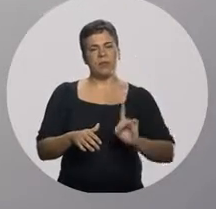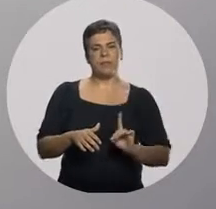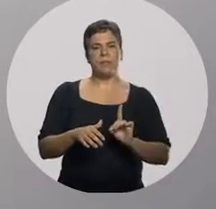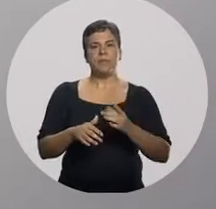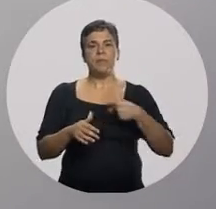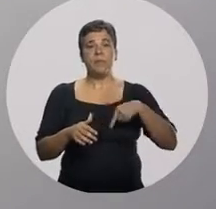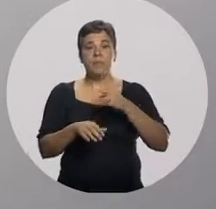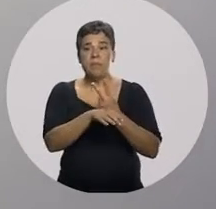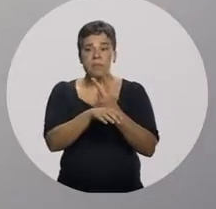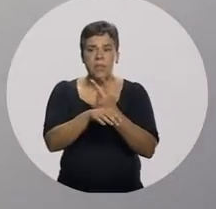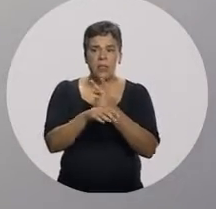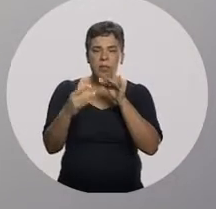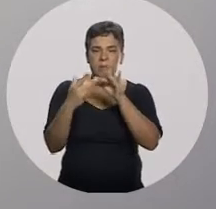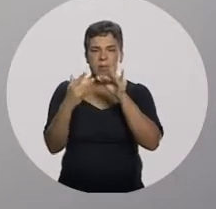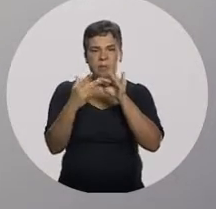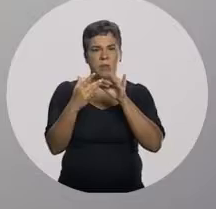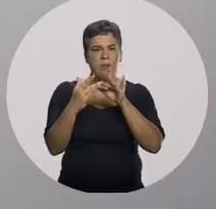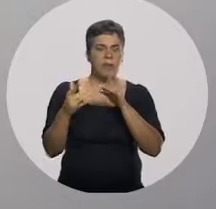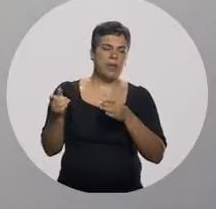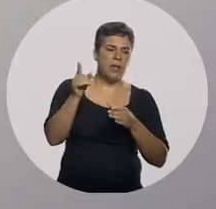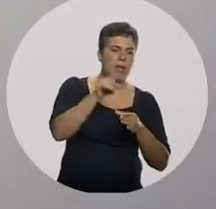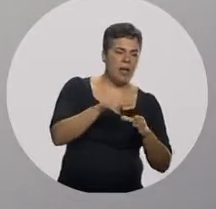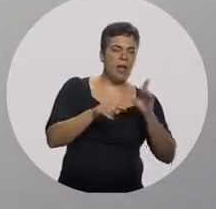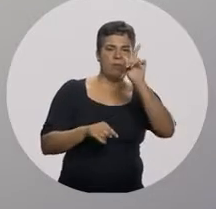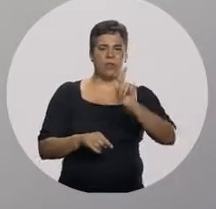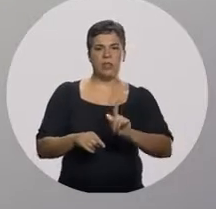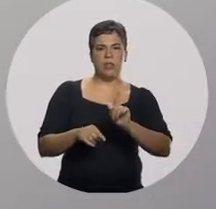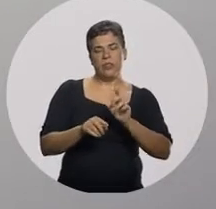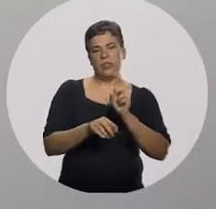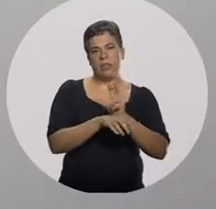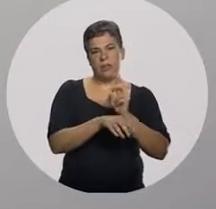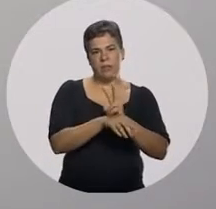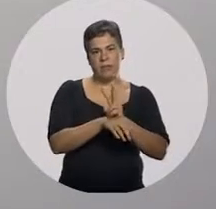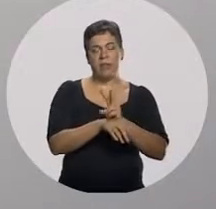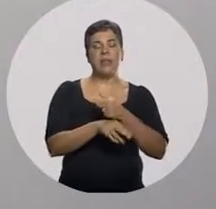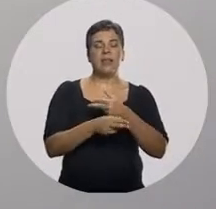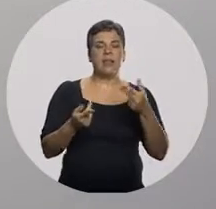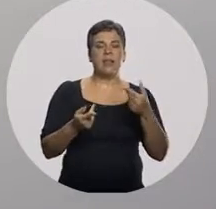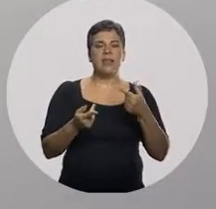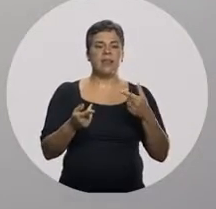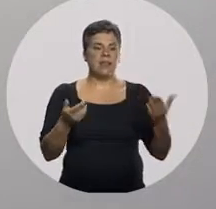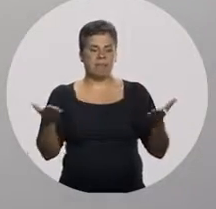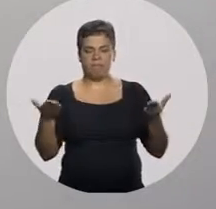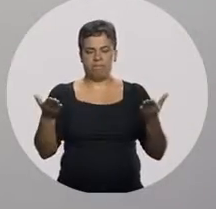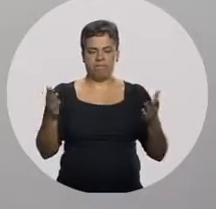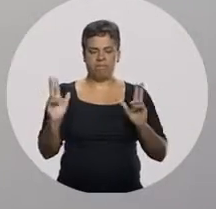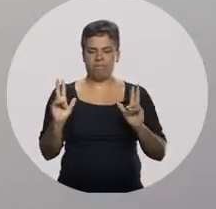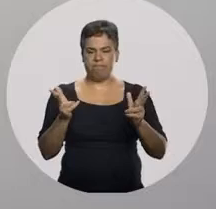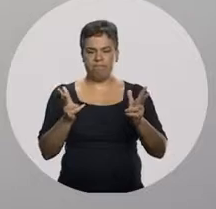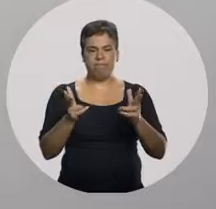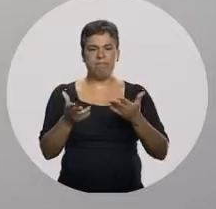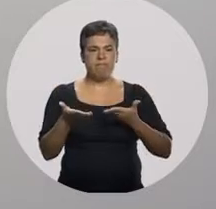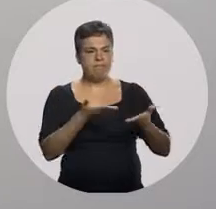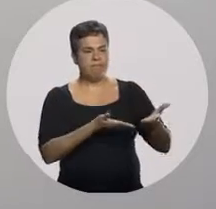com deficiência, a gente procura conectar esse candidato com o gerente da vaga em questão e fazer um approach junto com o